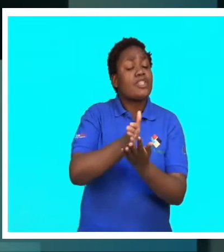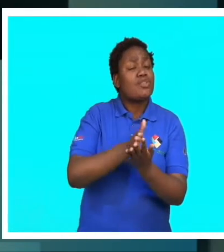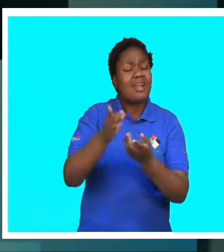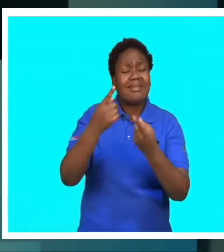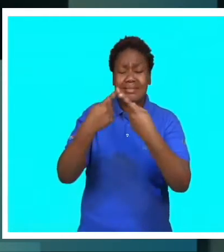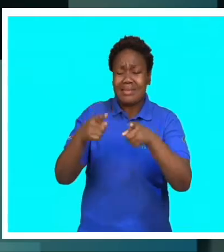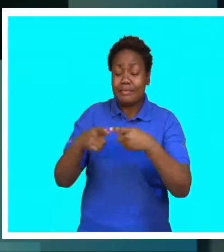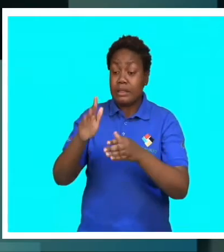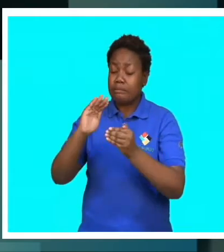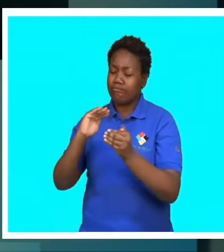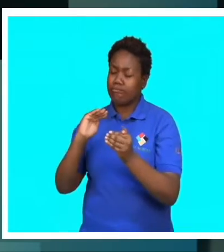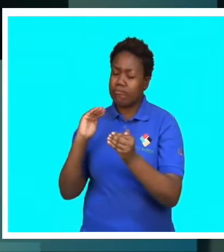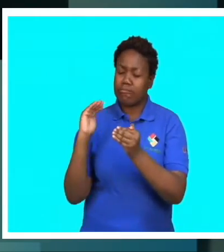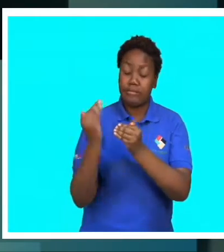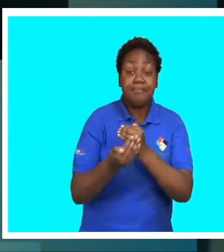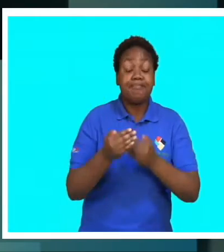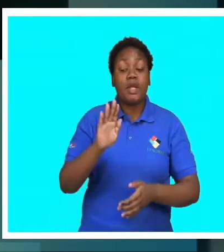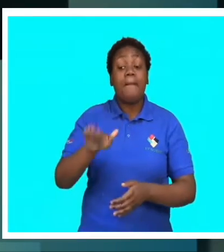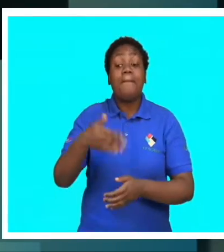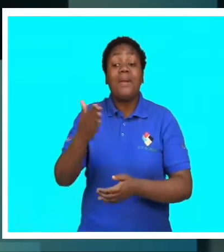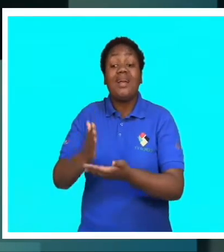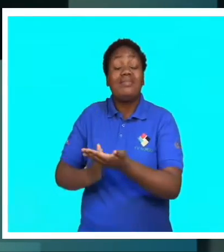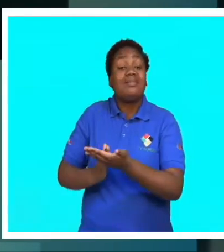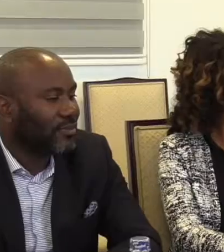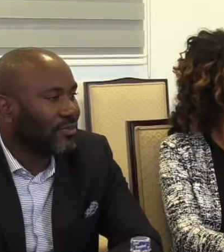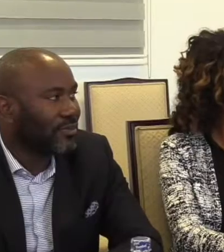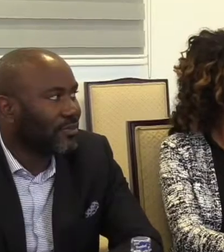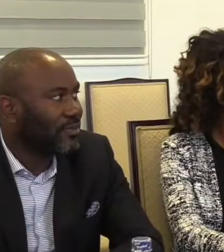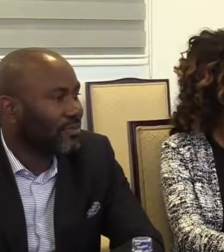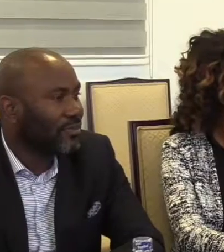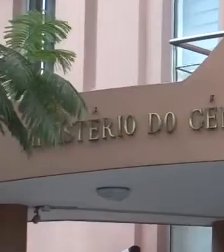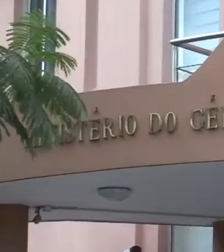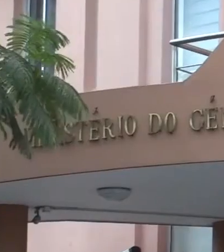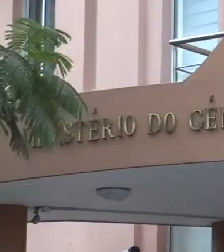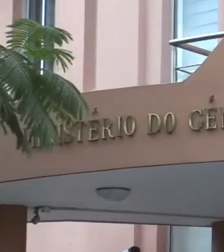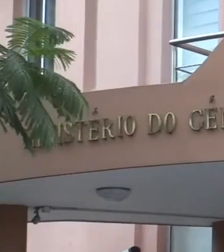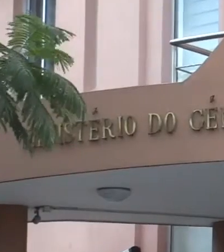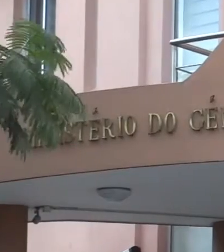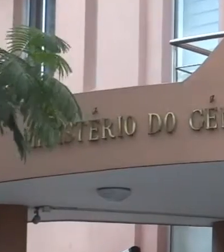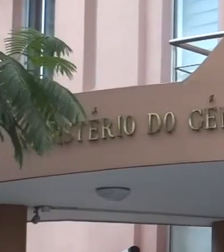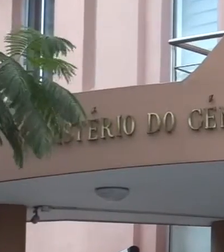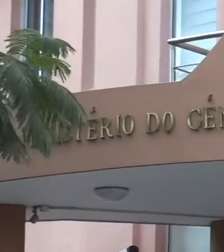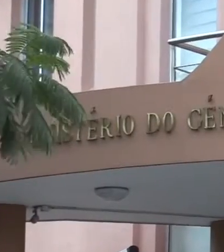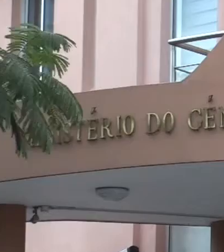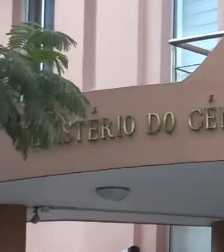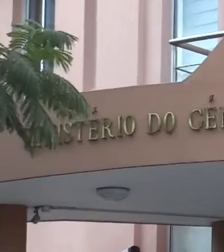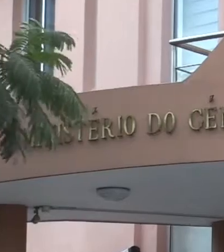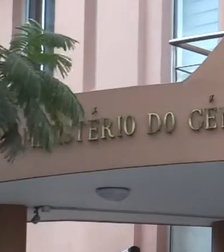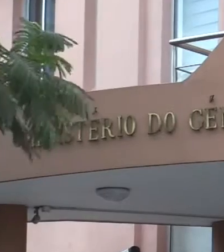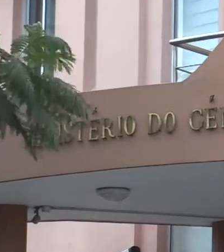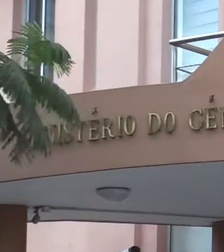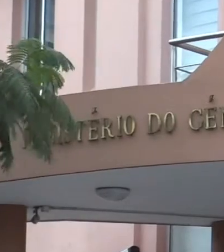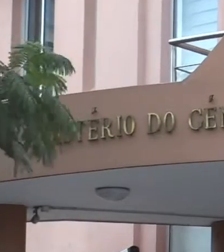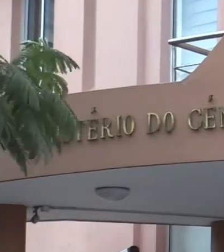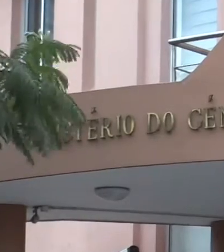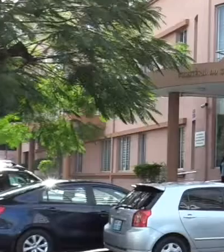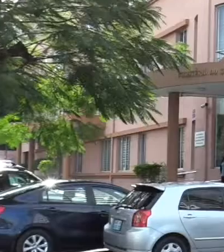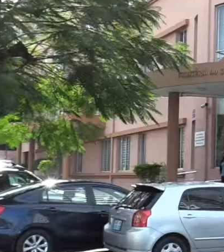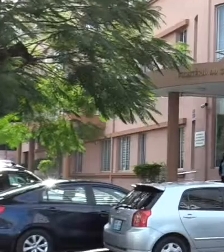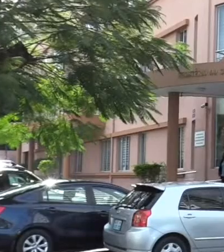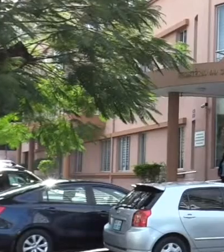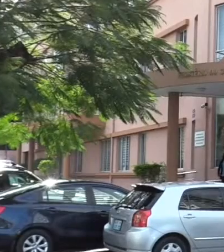recomendações vão ajudar a delegação moçambicana que estará em Londres a selecionar as melhores estratégias